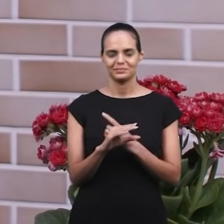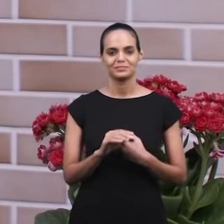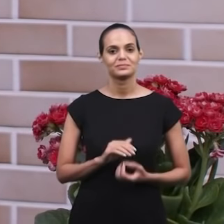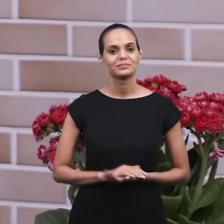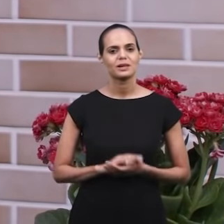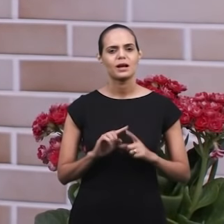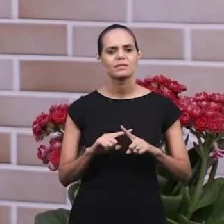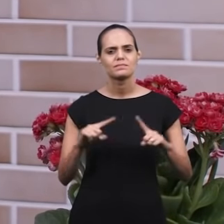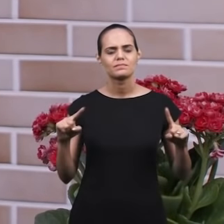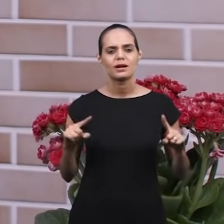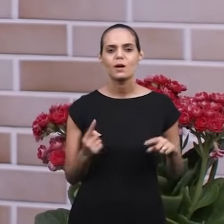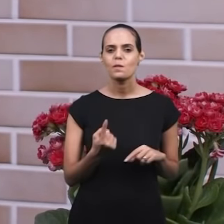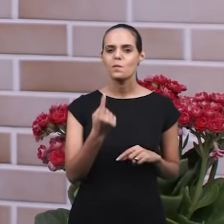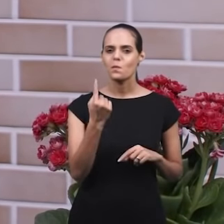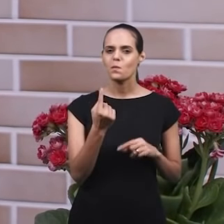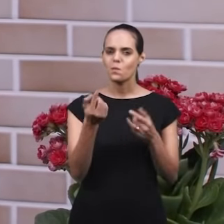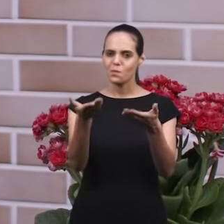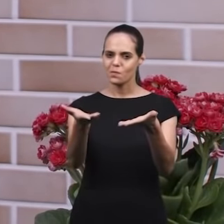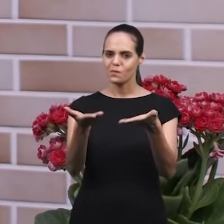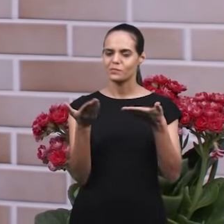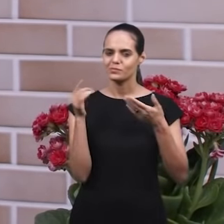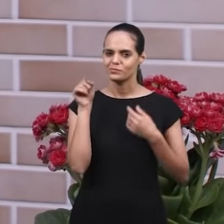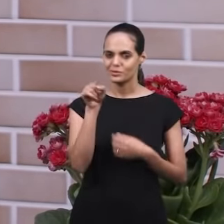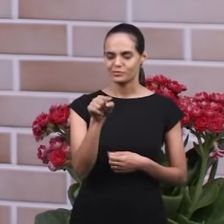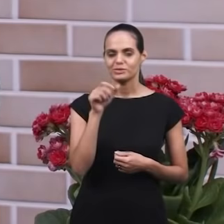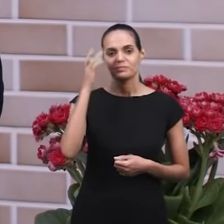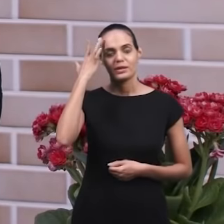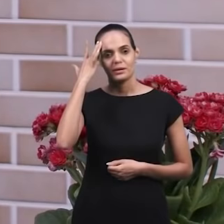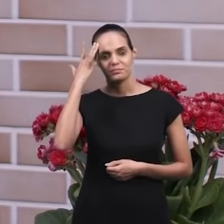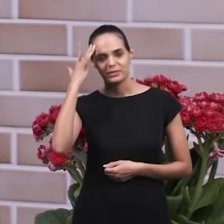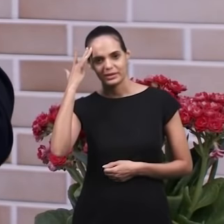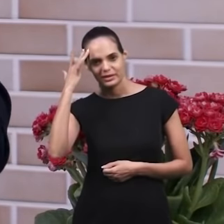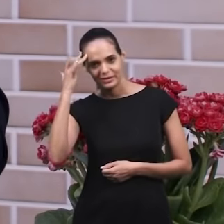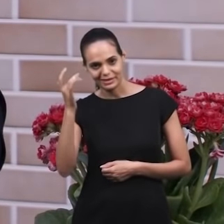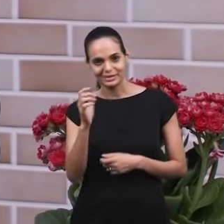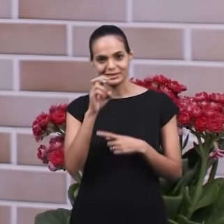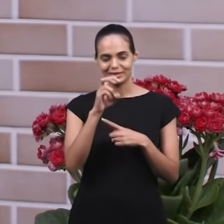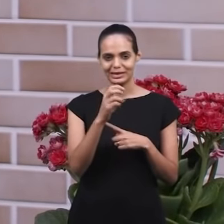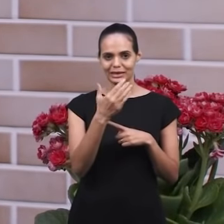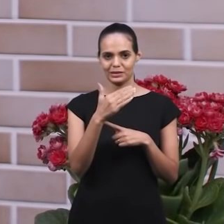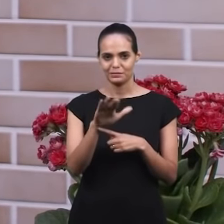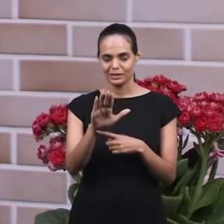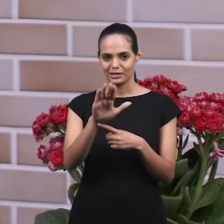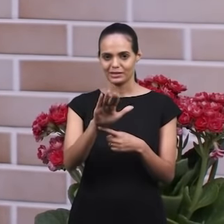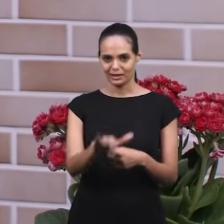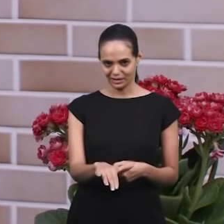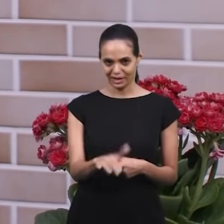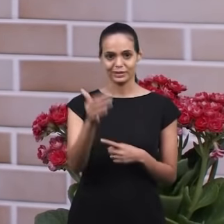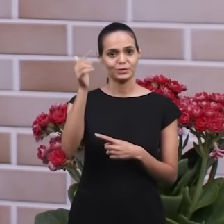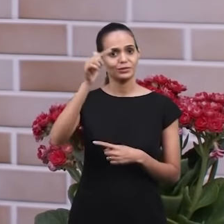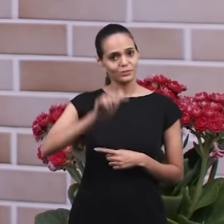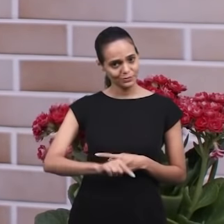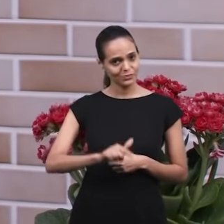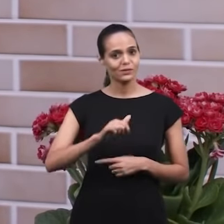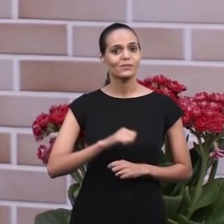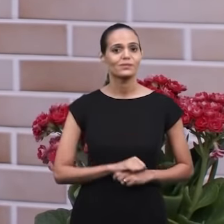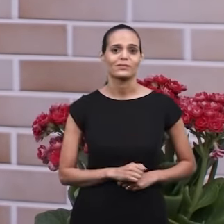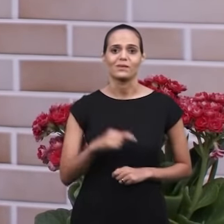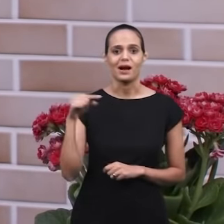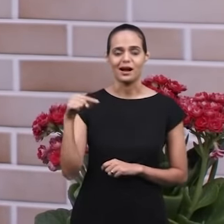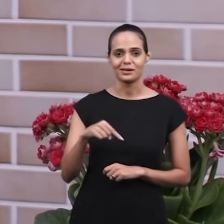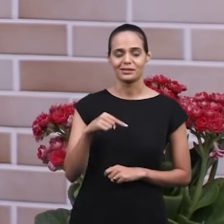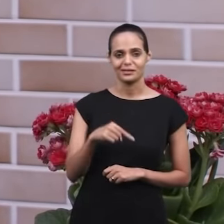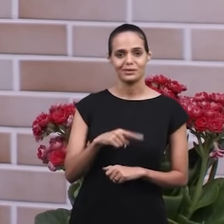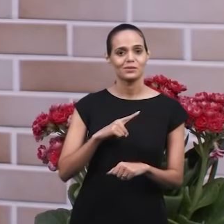nós queremos fazer um convite para você. Amanhã, às 17h30, estaremos de volta com mais um momento